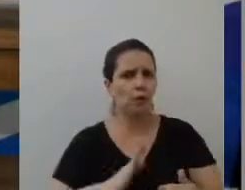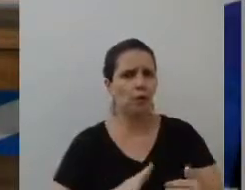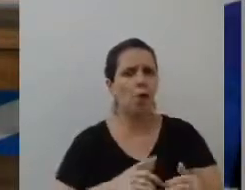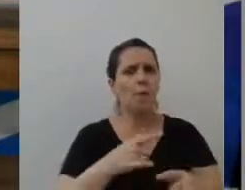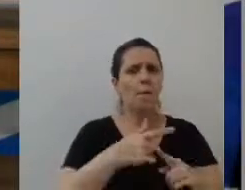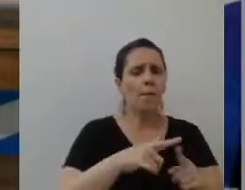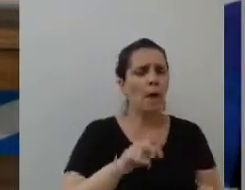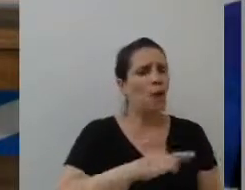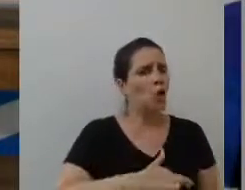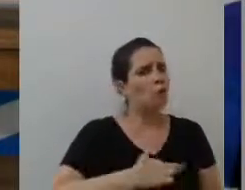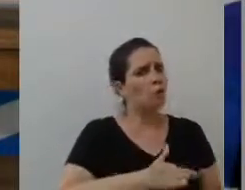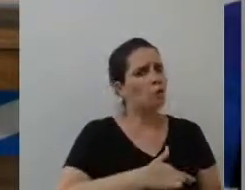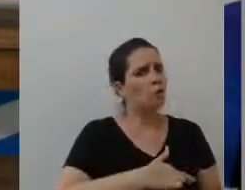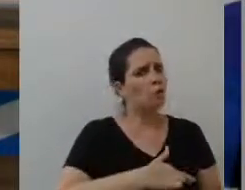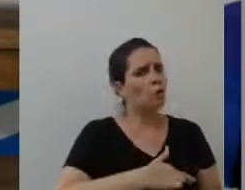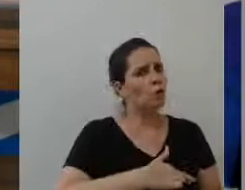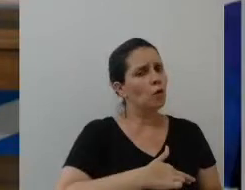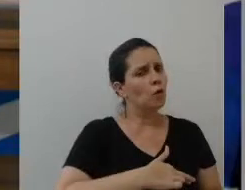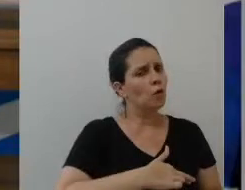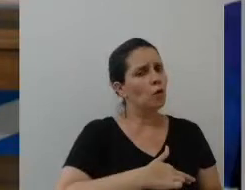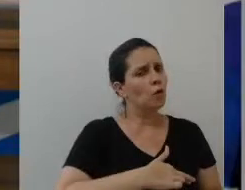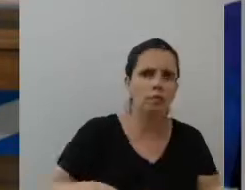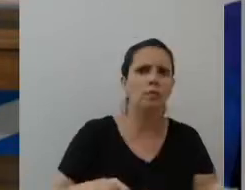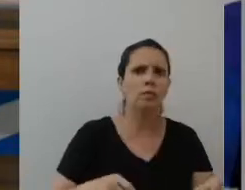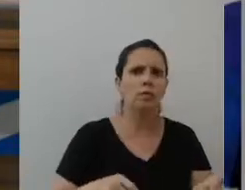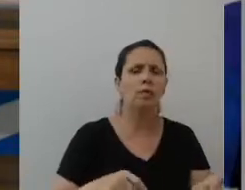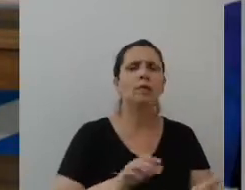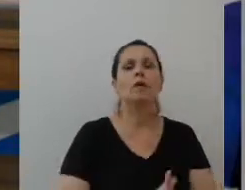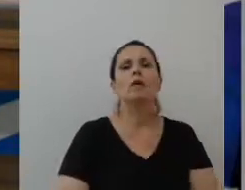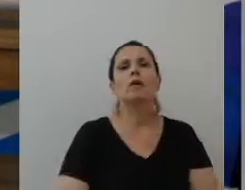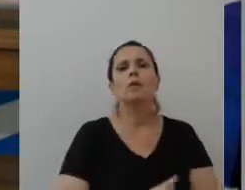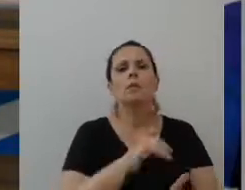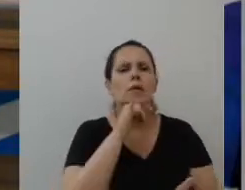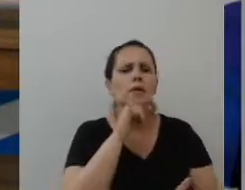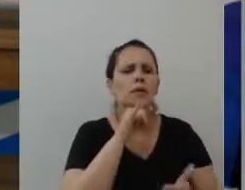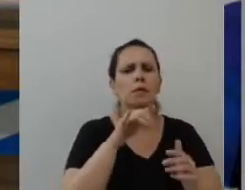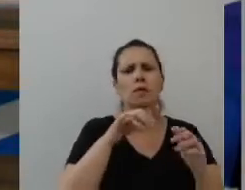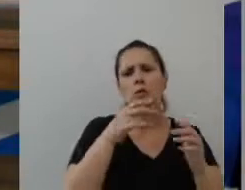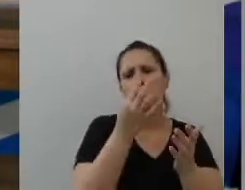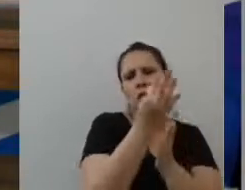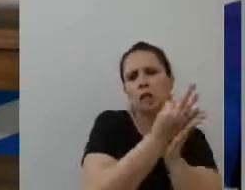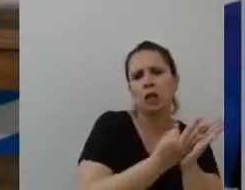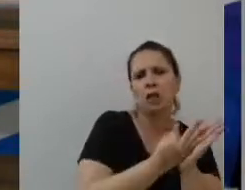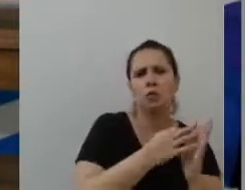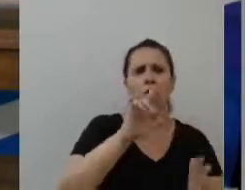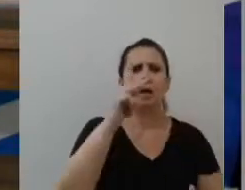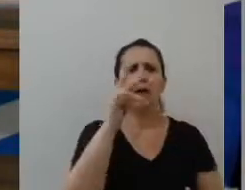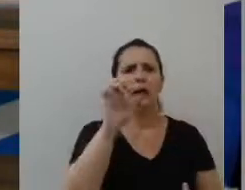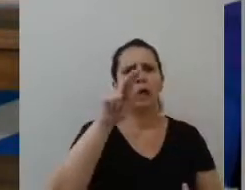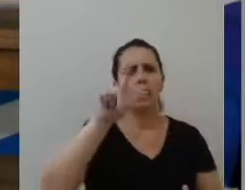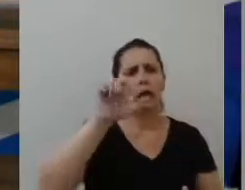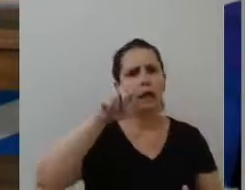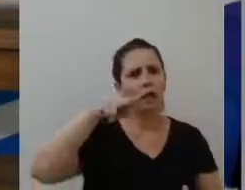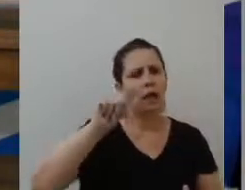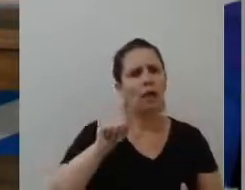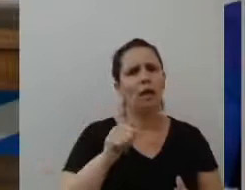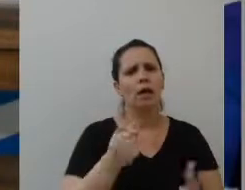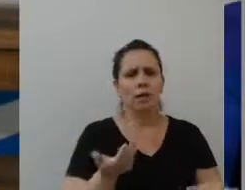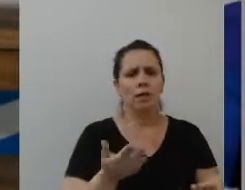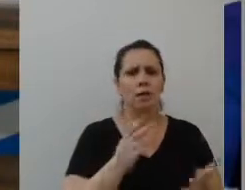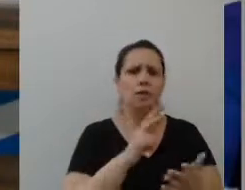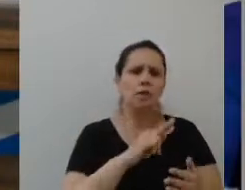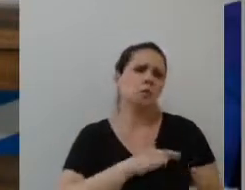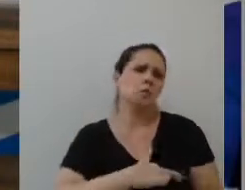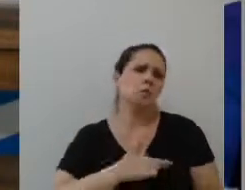no início, né? Como por exemplo Helena, A Mão e a Luva, você vai ver que são obras que têm uma tendência ainda um pouco romantizada. Então